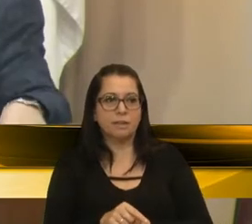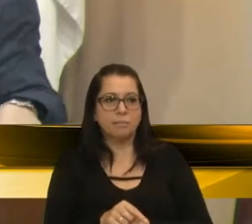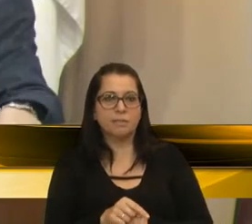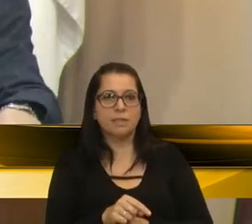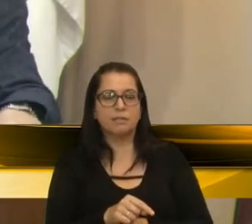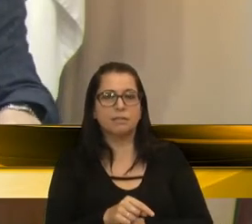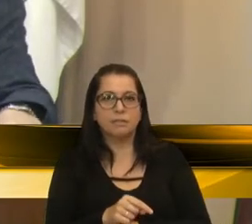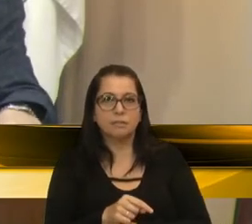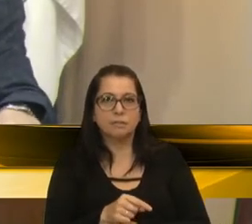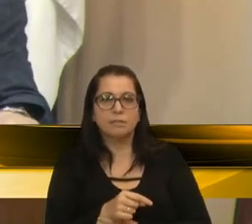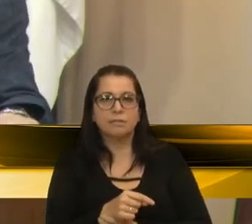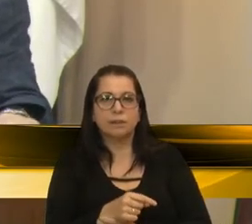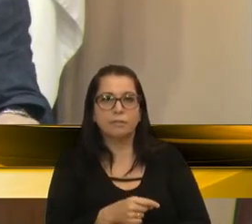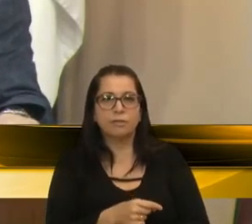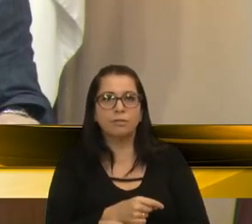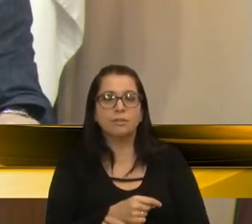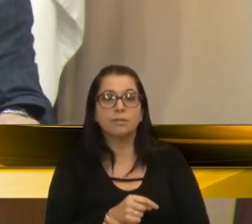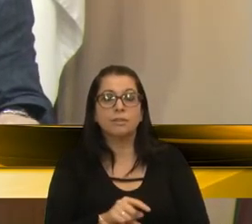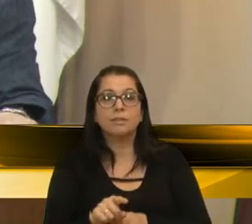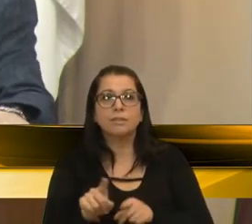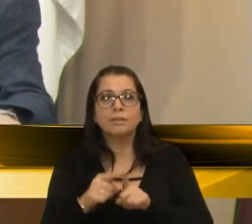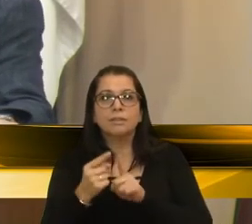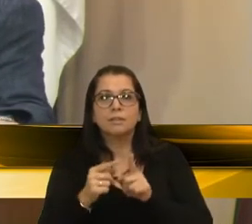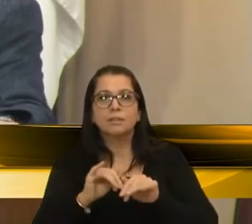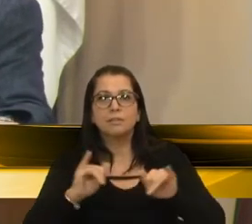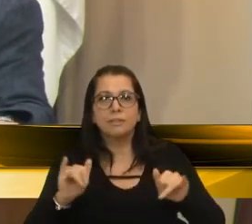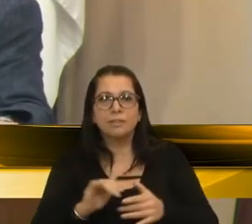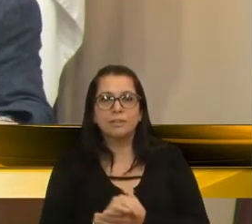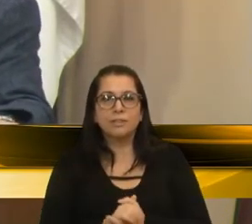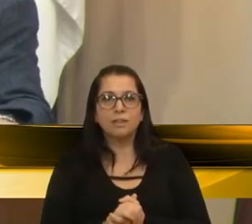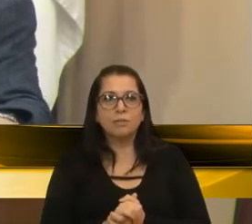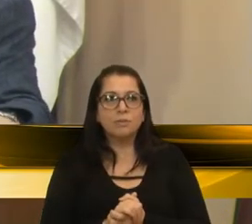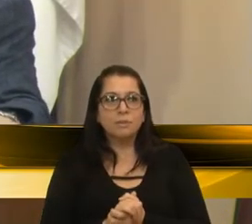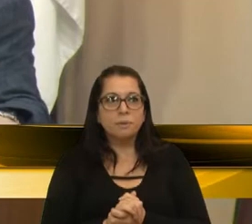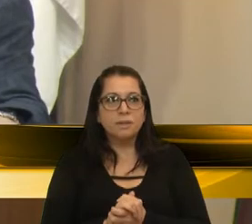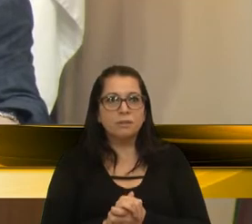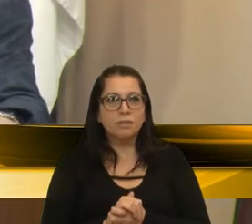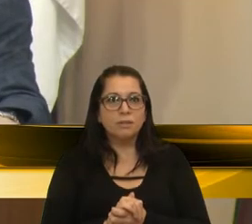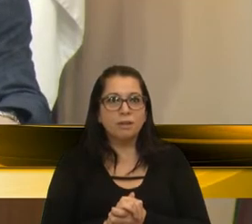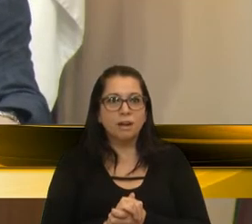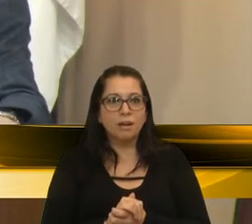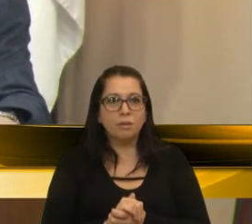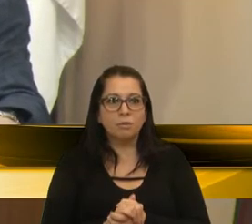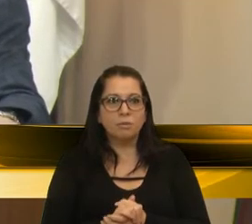vista de ajudar na disseminação, né, da ideia do ciclismo